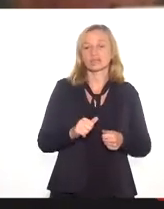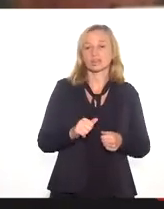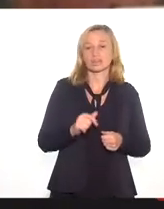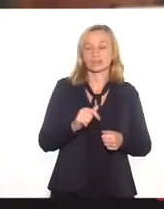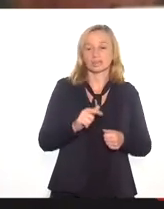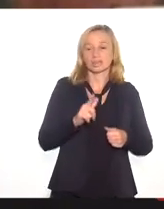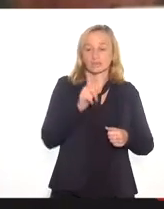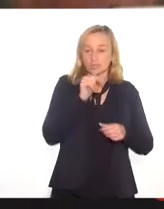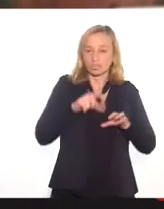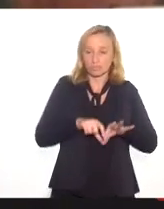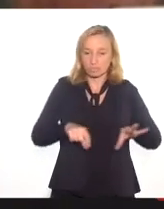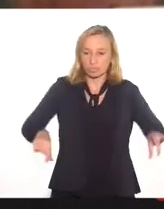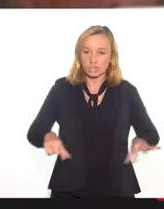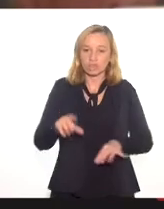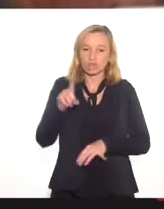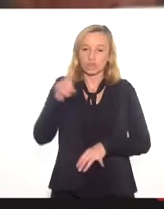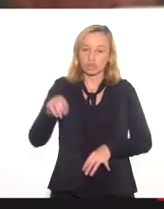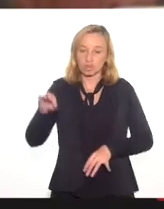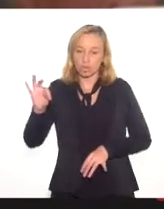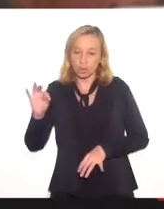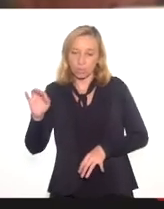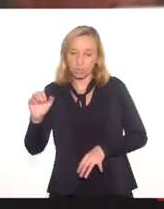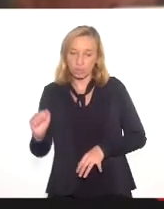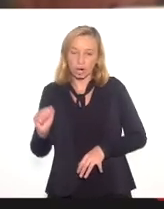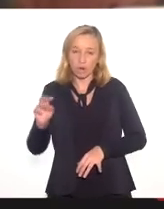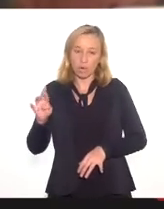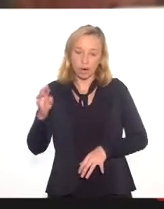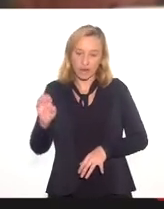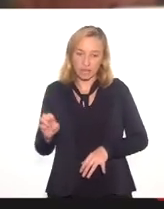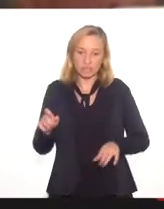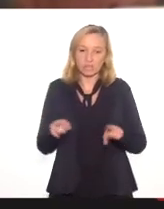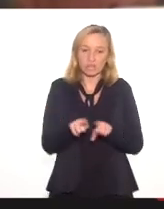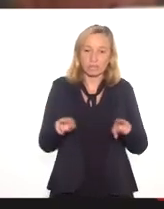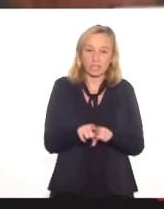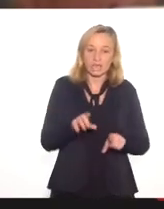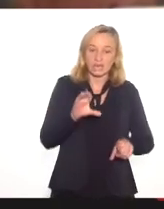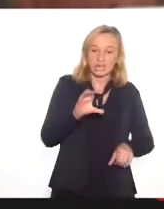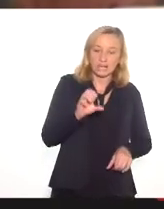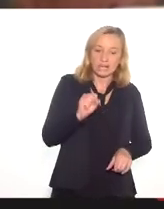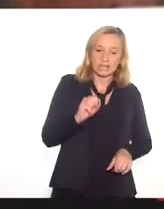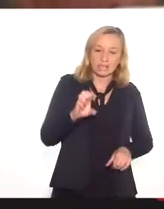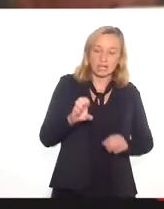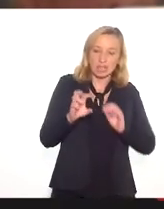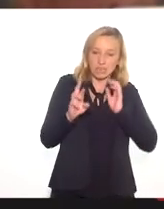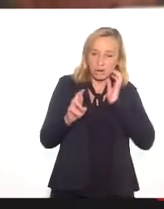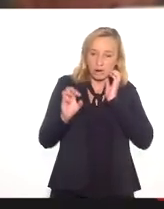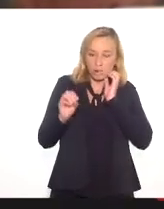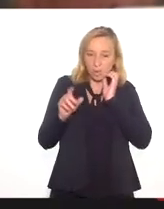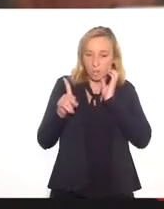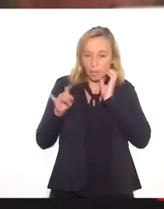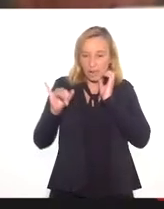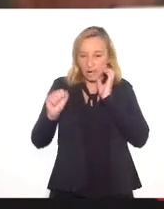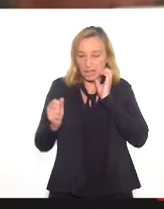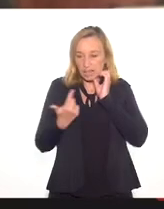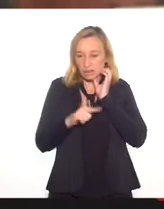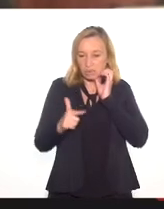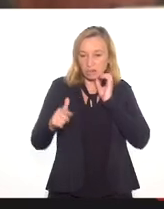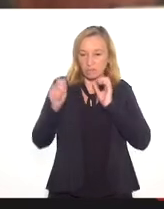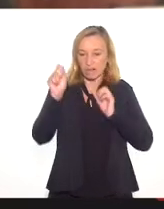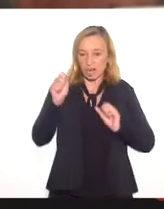municípios, incluindo Seropédica, não foi leiloada, não teve